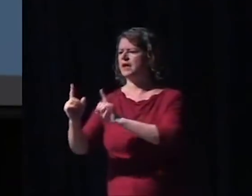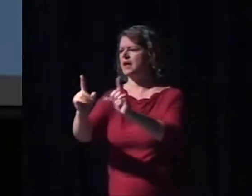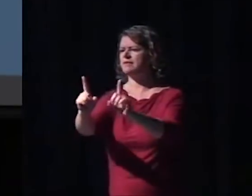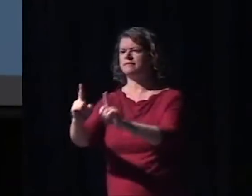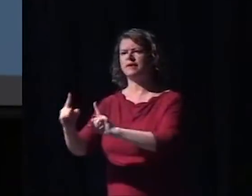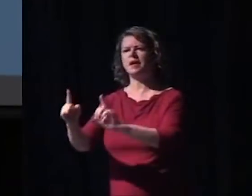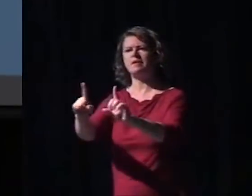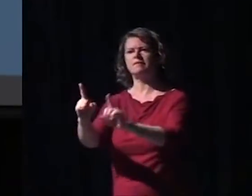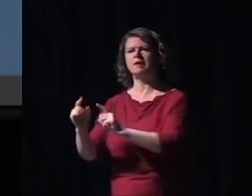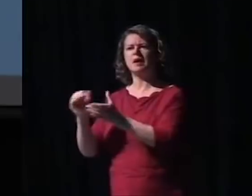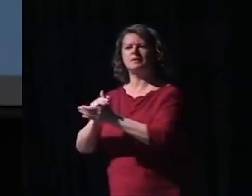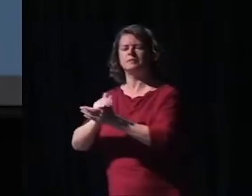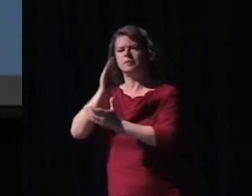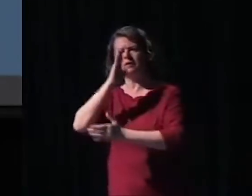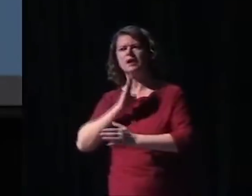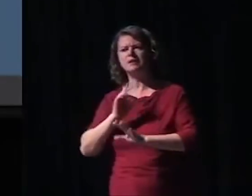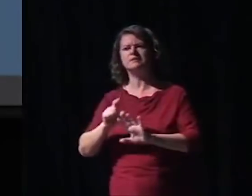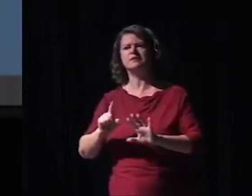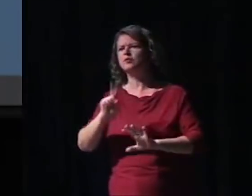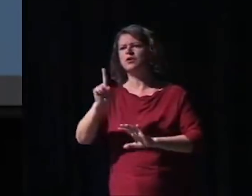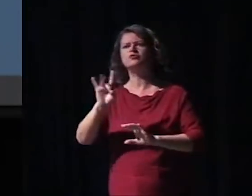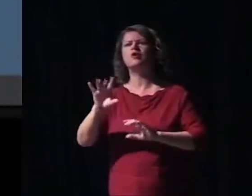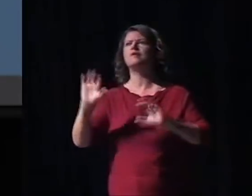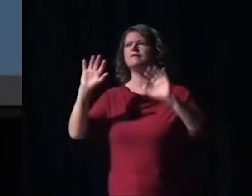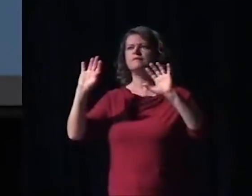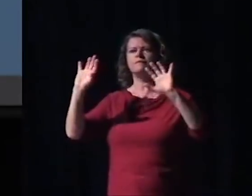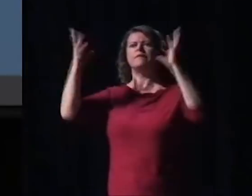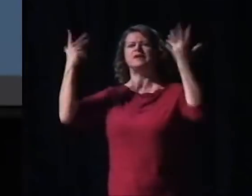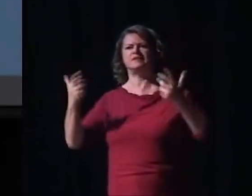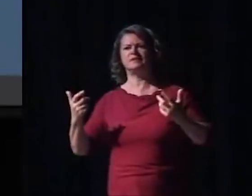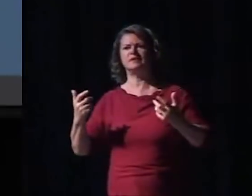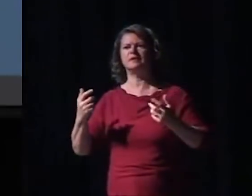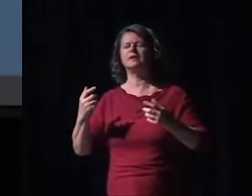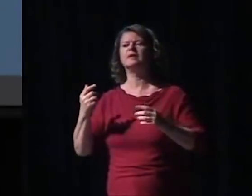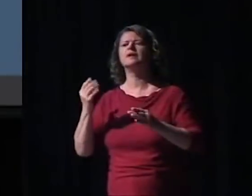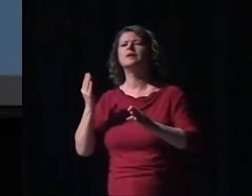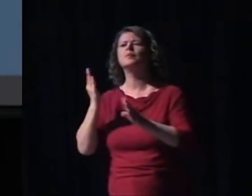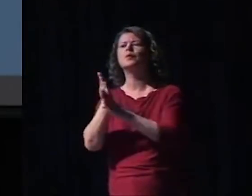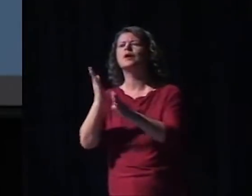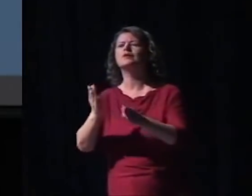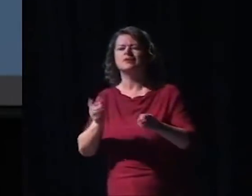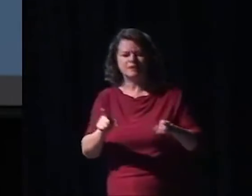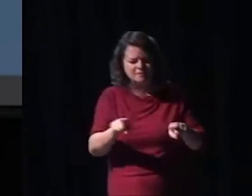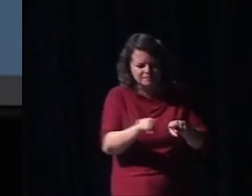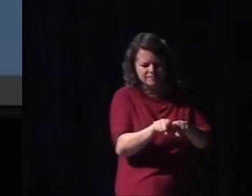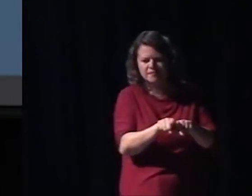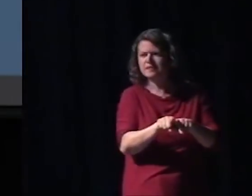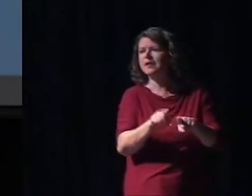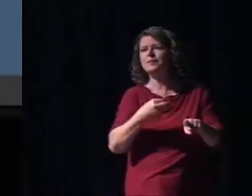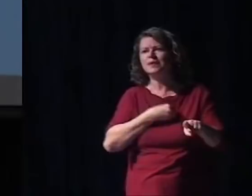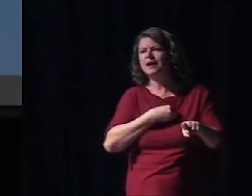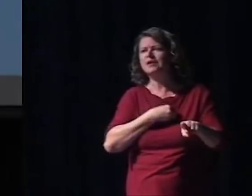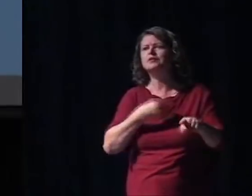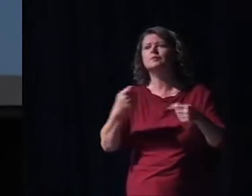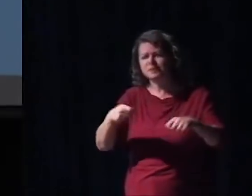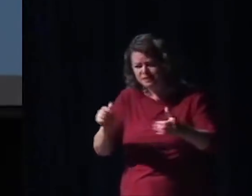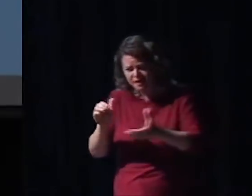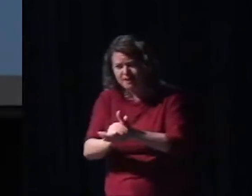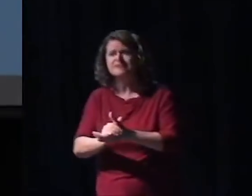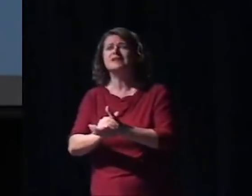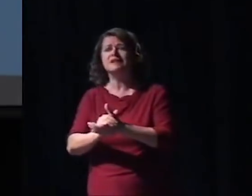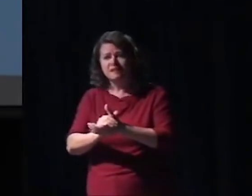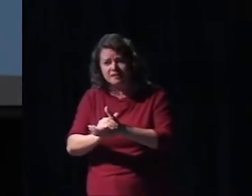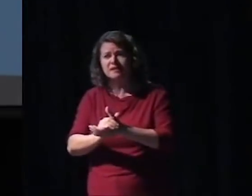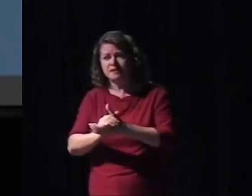Não é só para você fazer uma festa, entrar de véu e grinalda, não é nada disso. Também é isso, mas não é só isso. É para consertar você diante